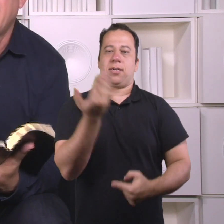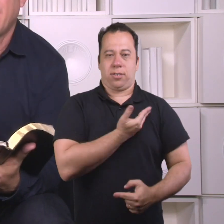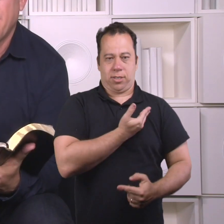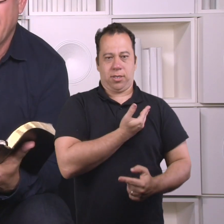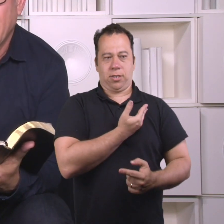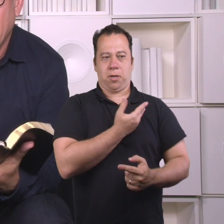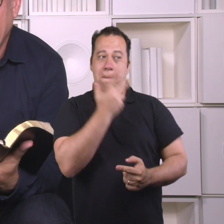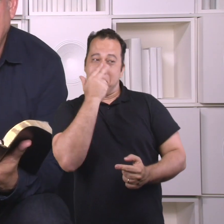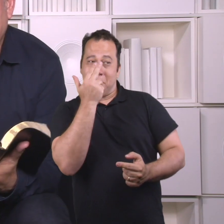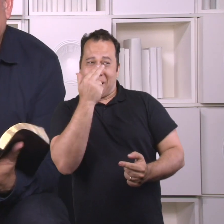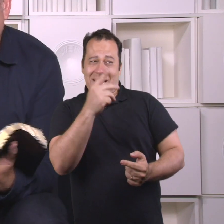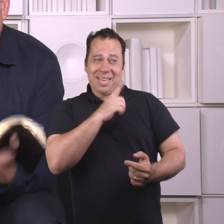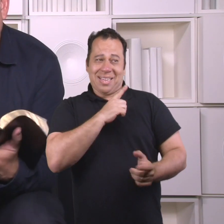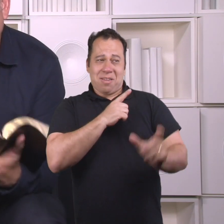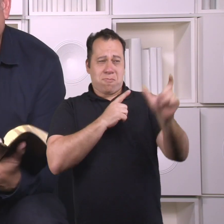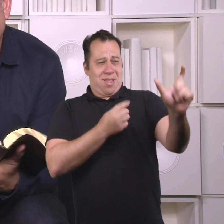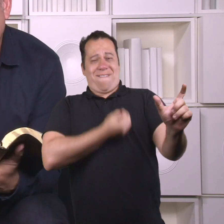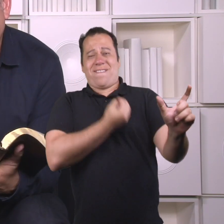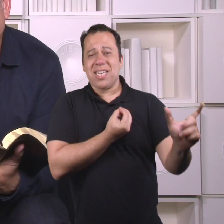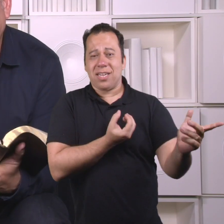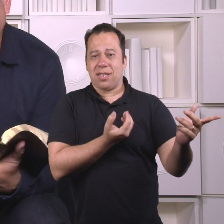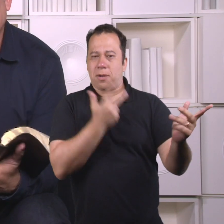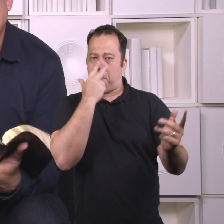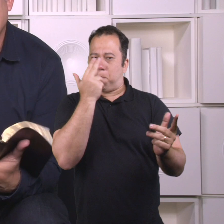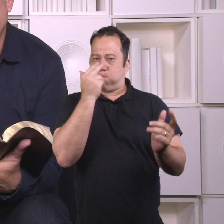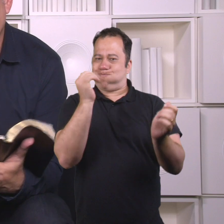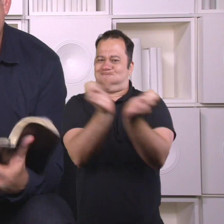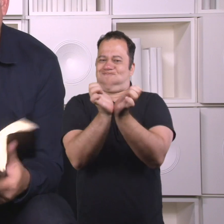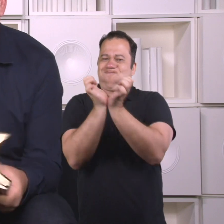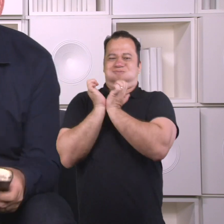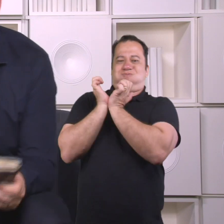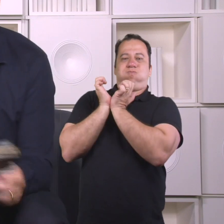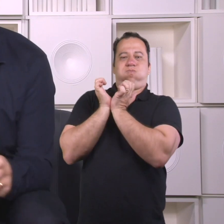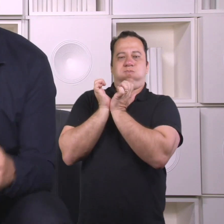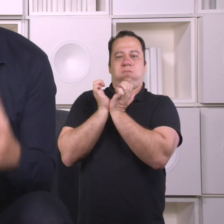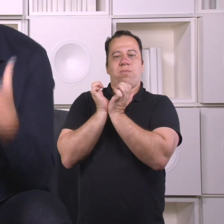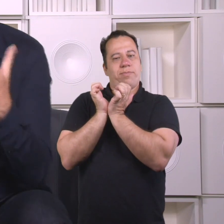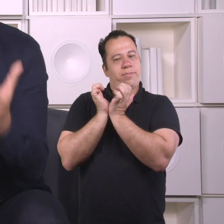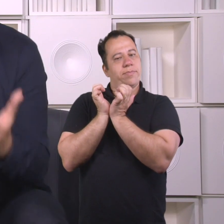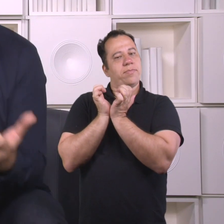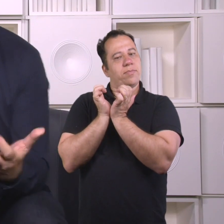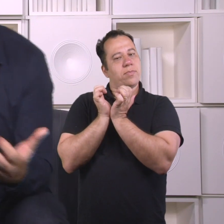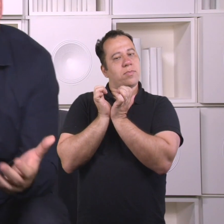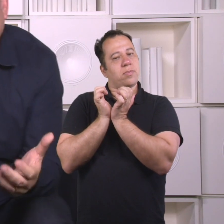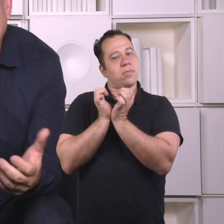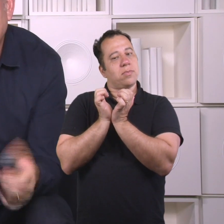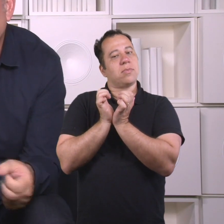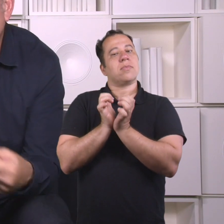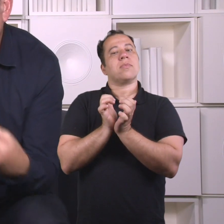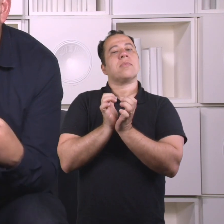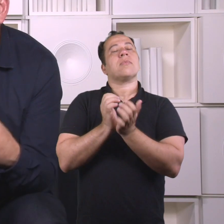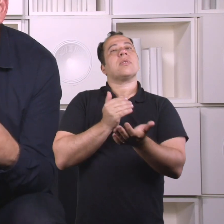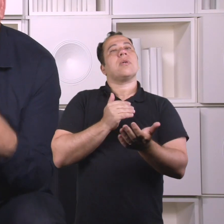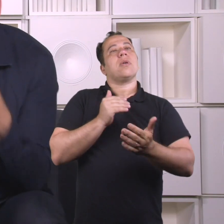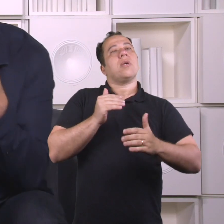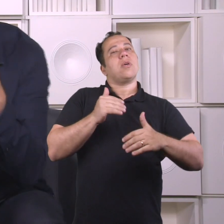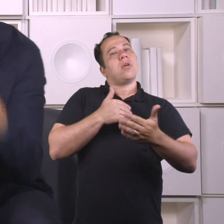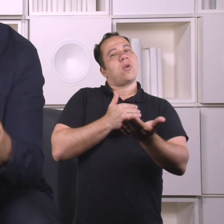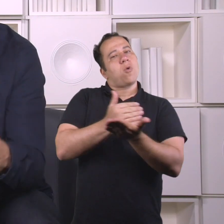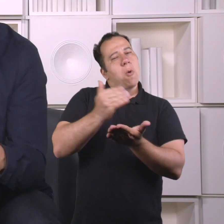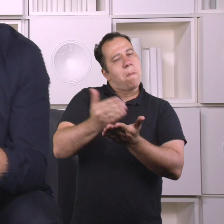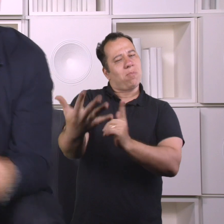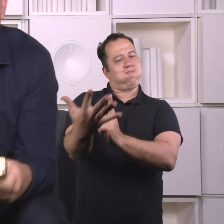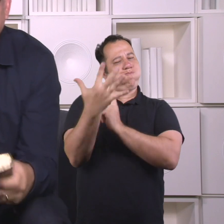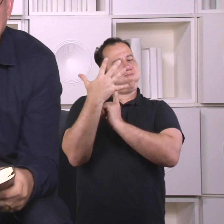ganham vida. E a partir do momento que elas ganham vida, elas começam a reivindicar lealdade, elas começam a